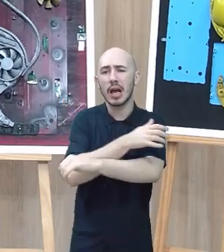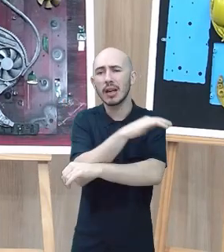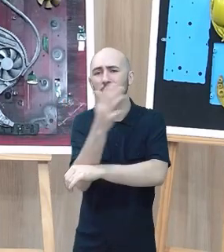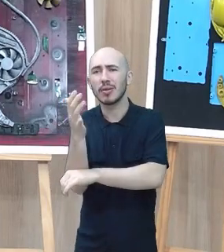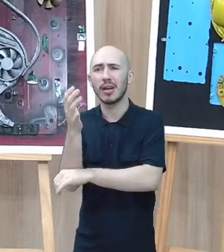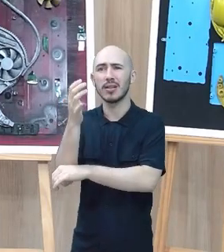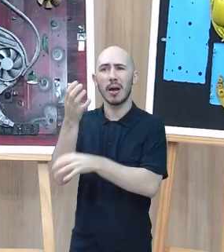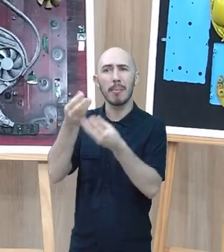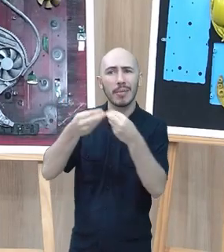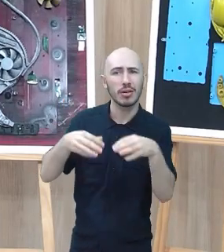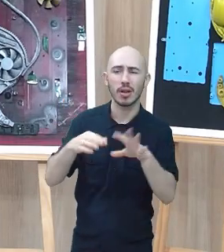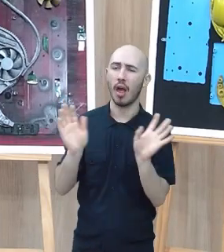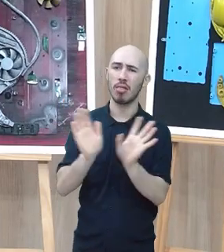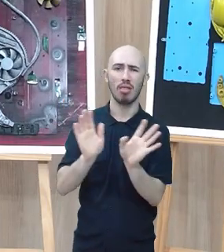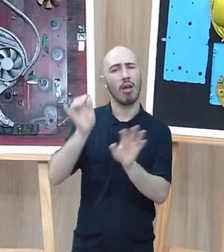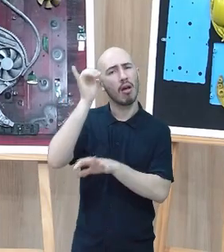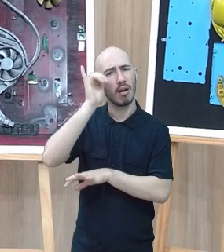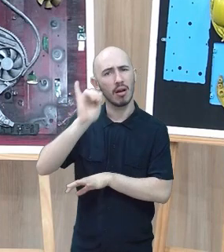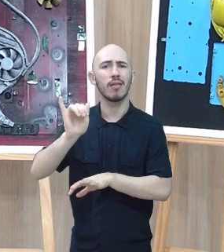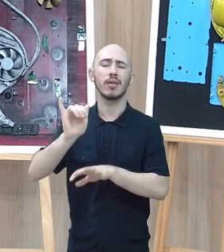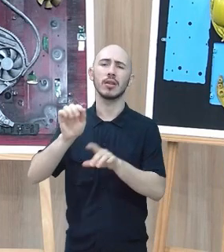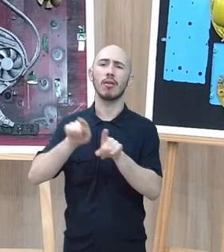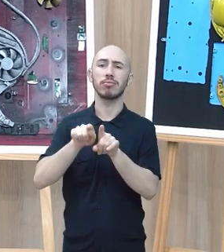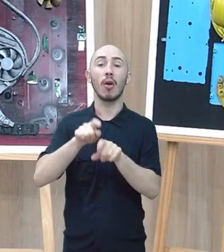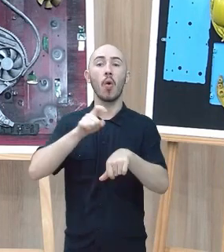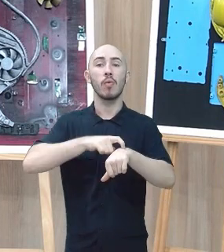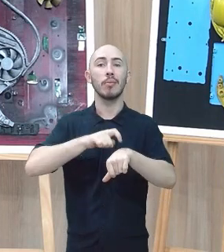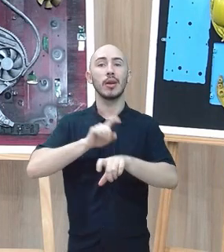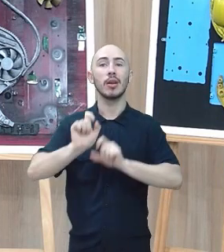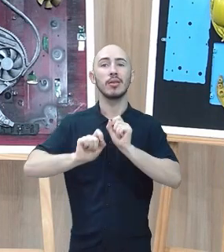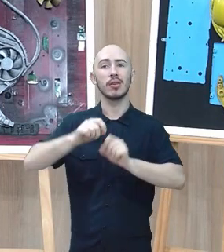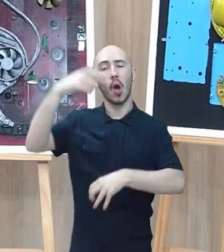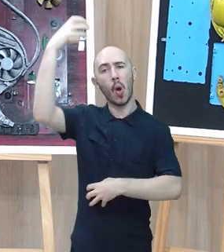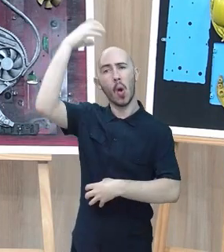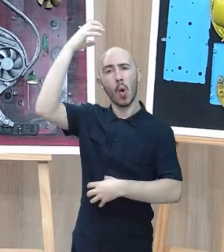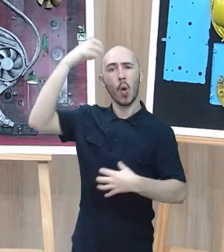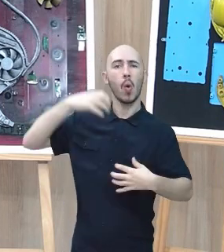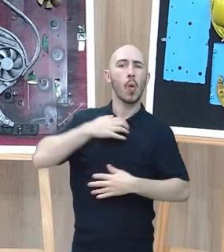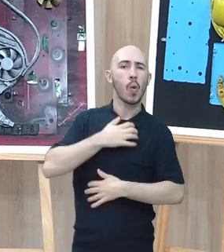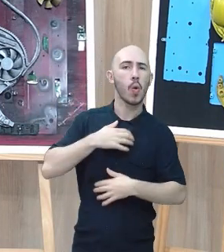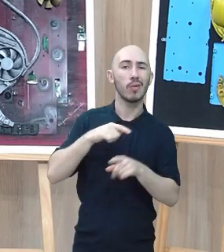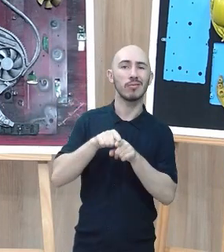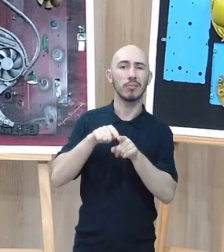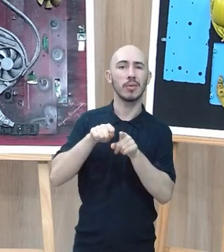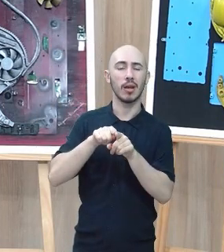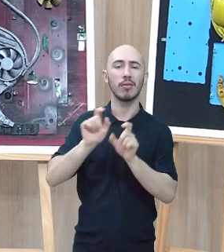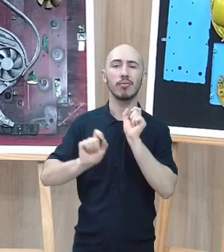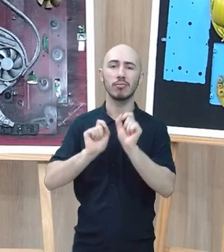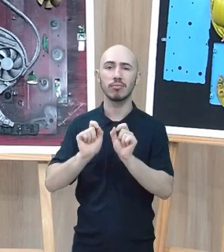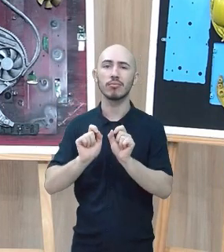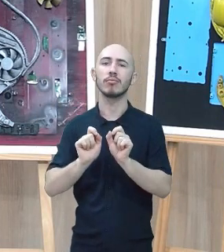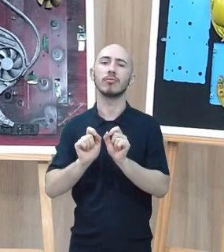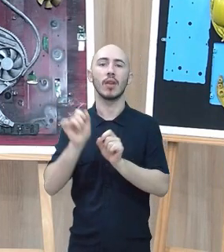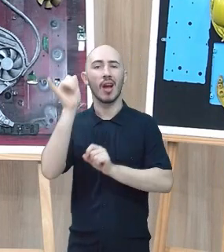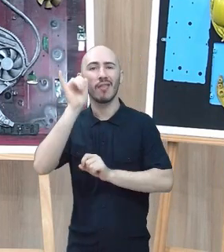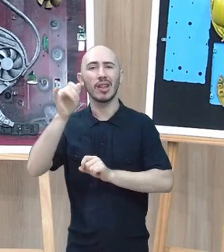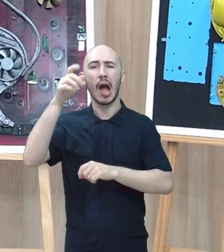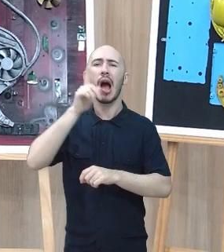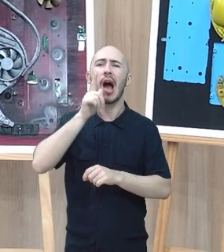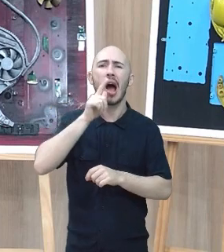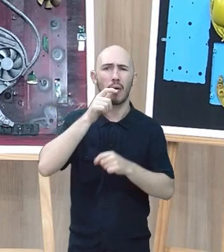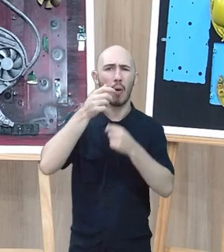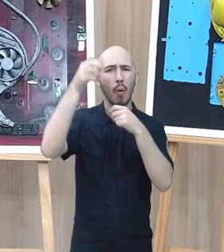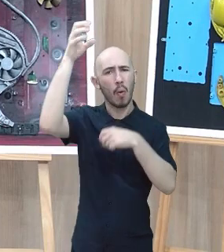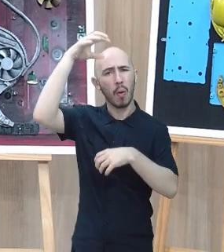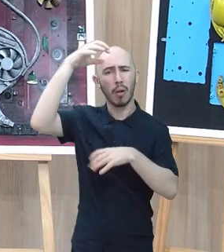né? Quando a gente toma banho, quando está se ensaboando, desligar, né, o chuveiro, quando está escovando os